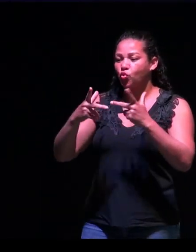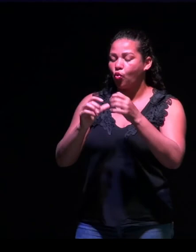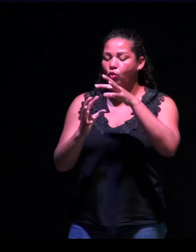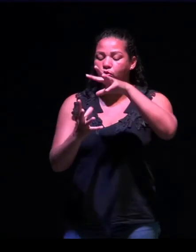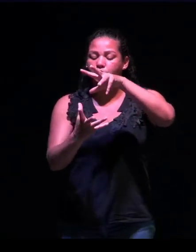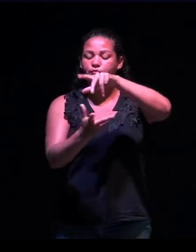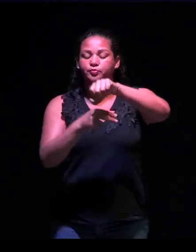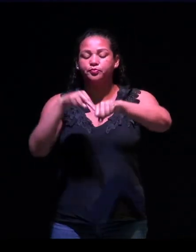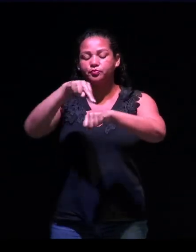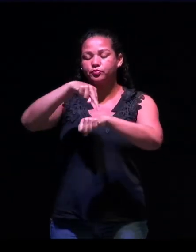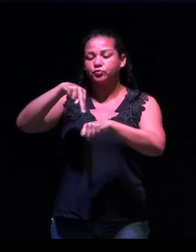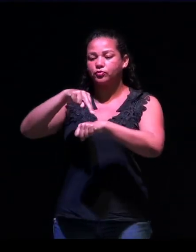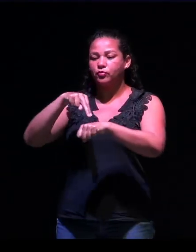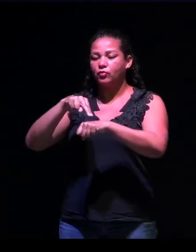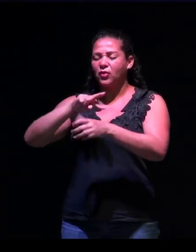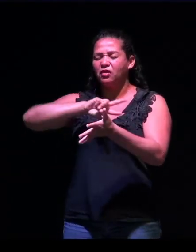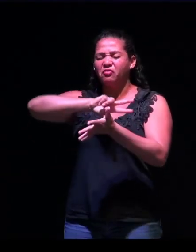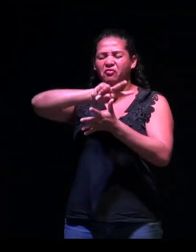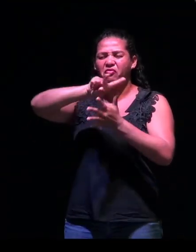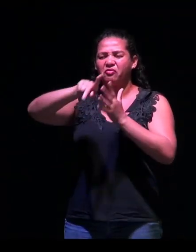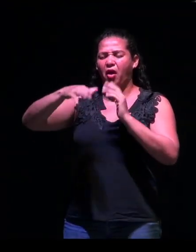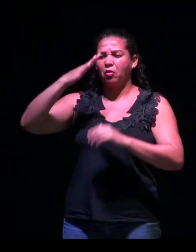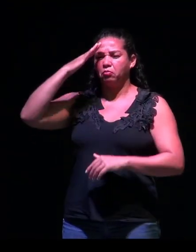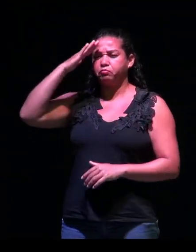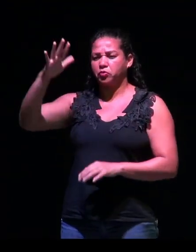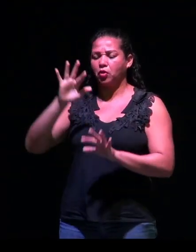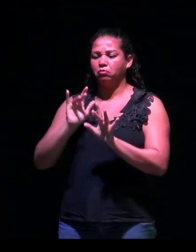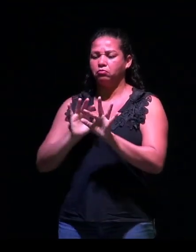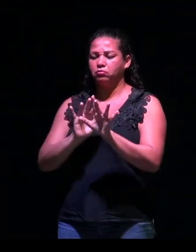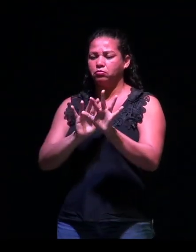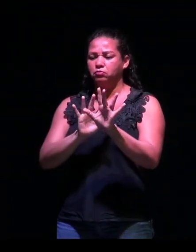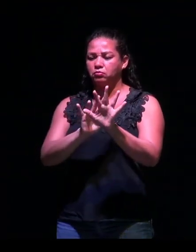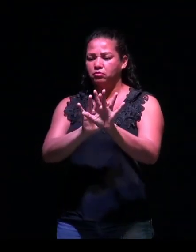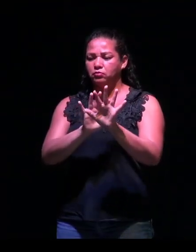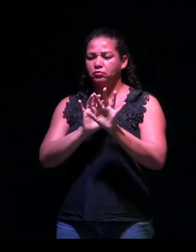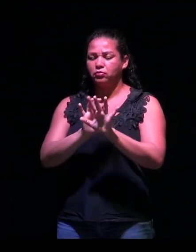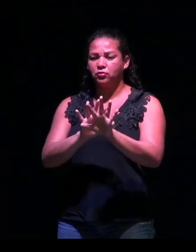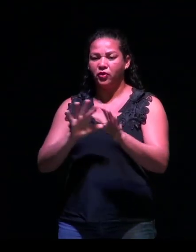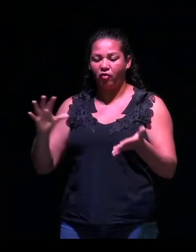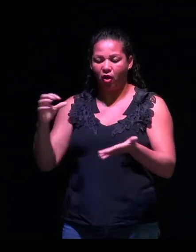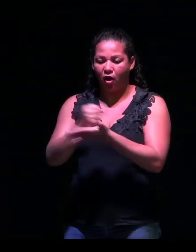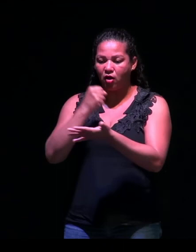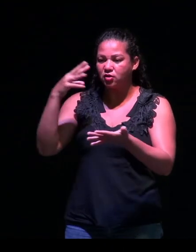milhares de oficiais militares que são crentes foram arrebatados,